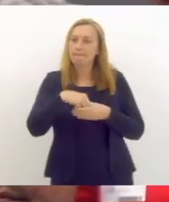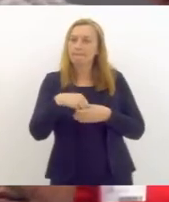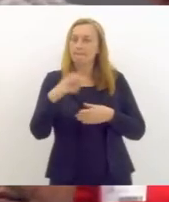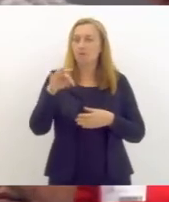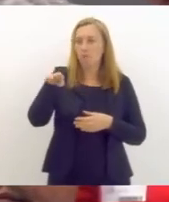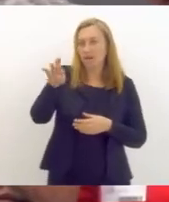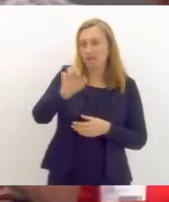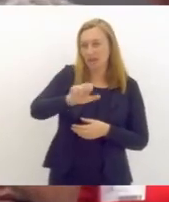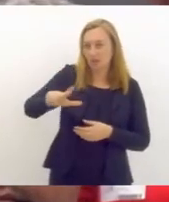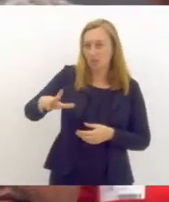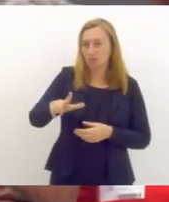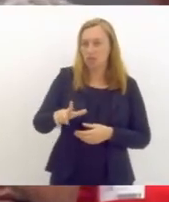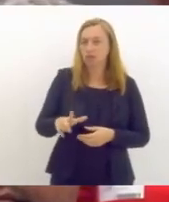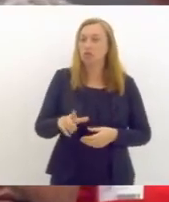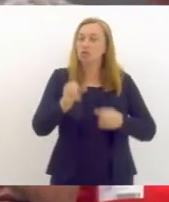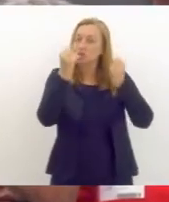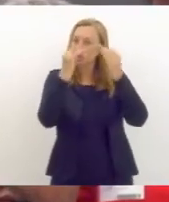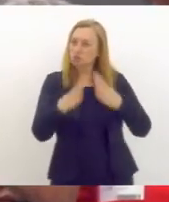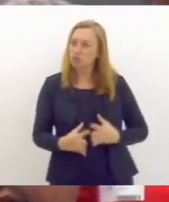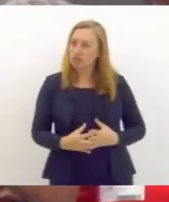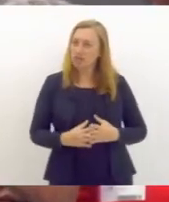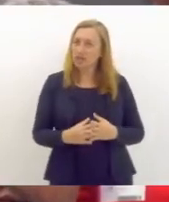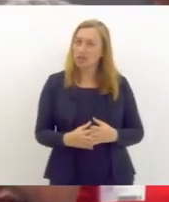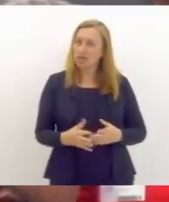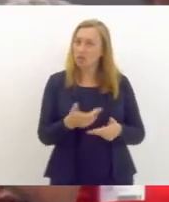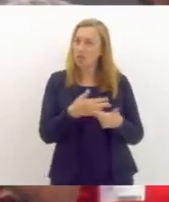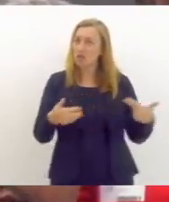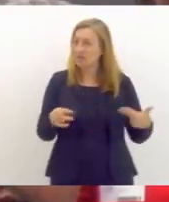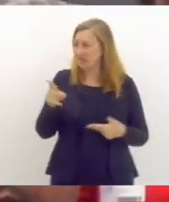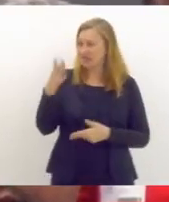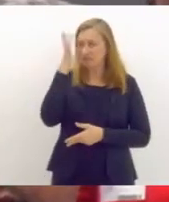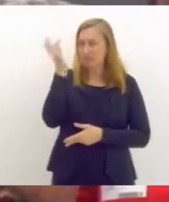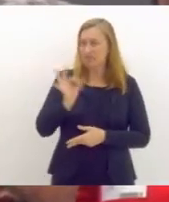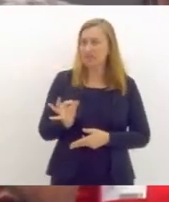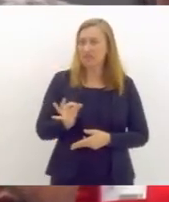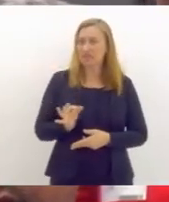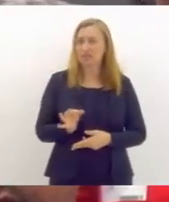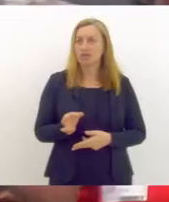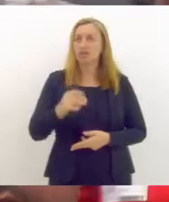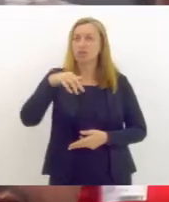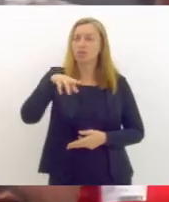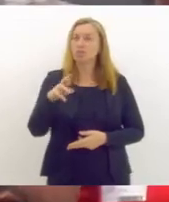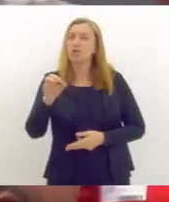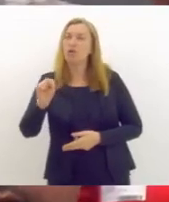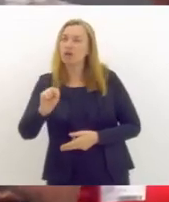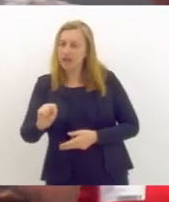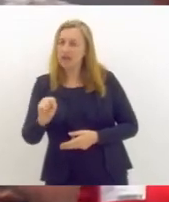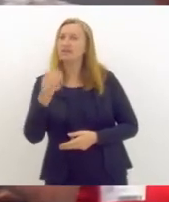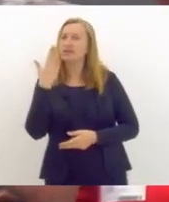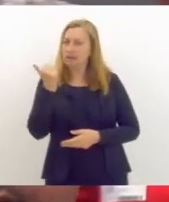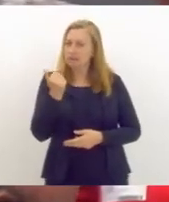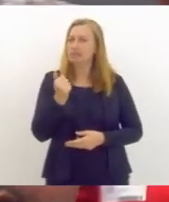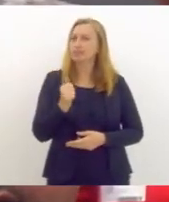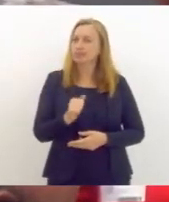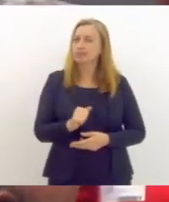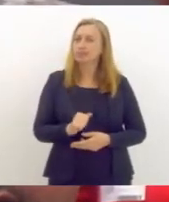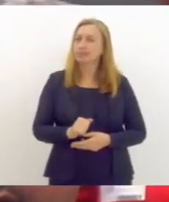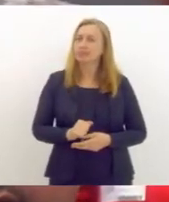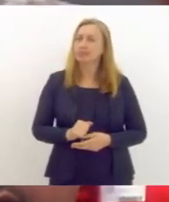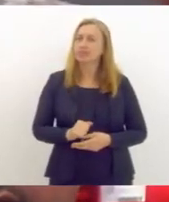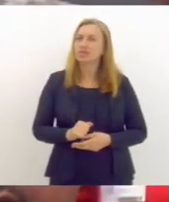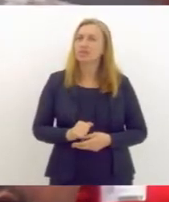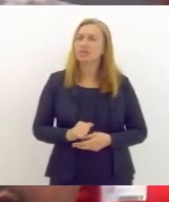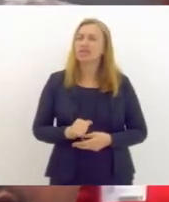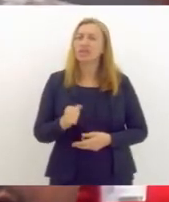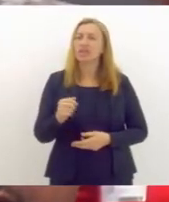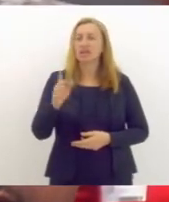Central eu expliquei coisas para o Leandro Monteiro que ele nem sabia e o Moraes sabe disso Coronel Moraes sabe disso ele me deu